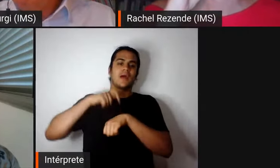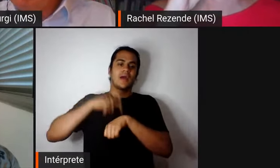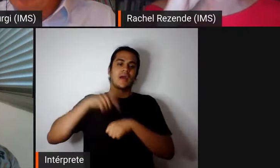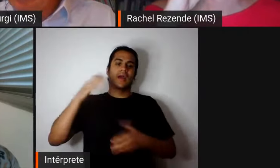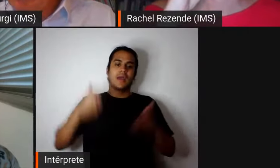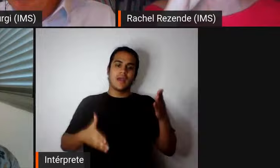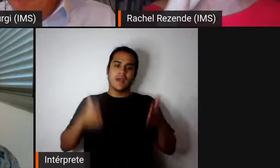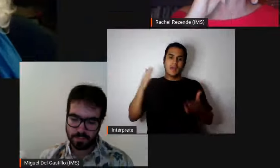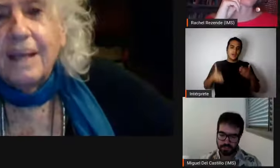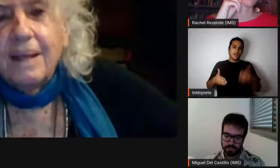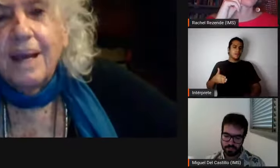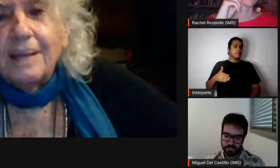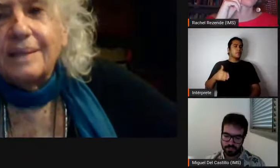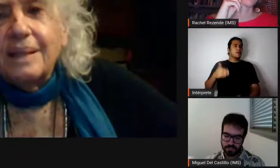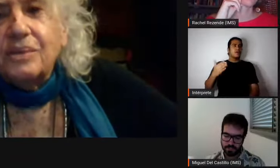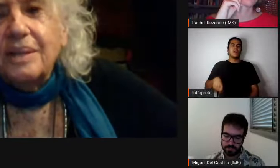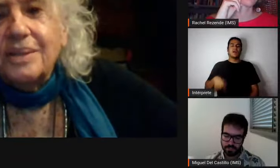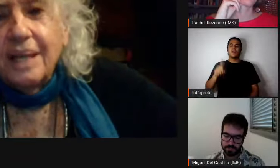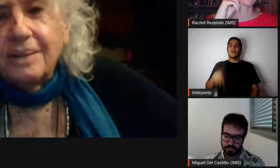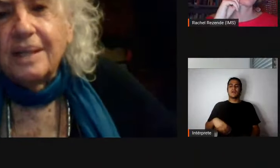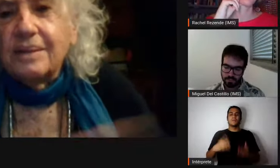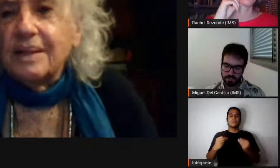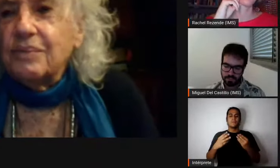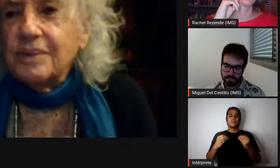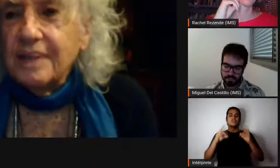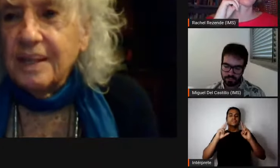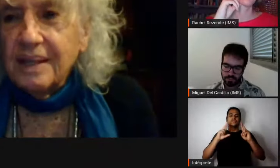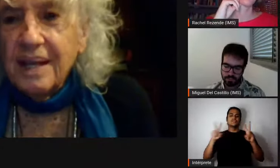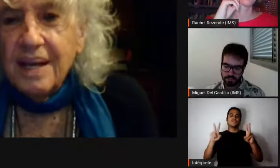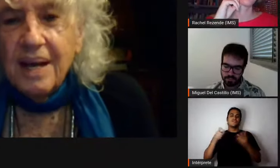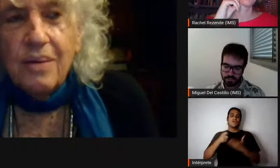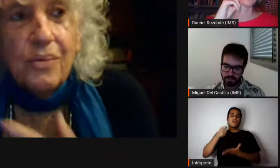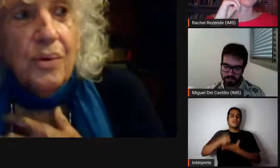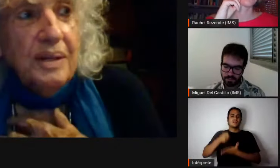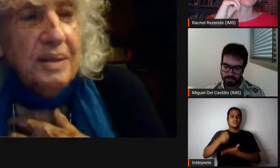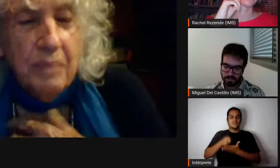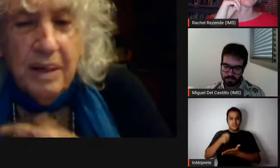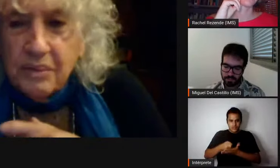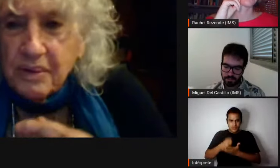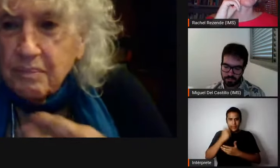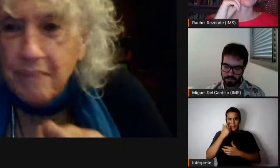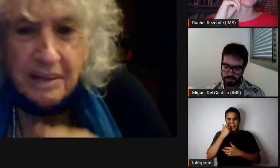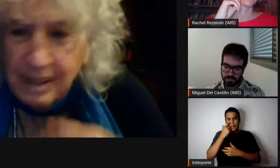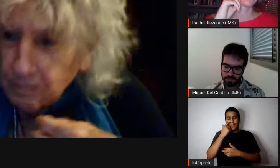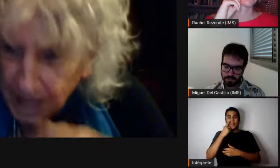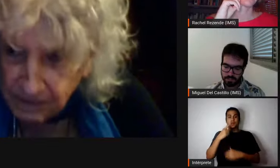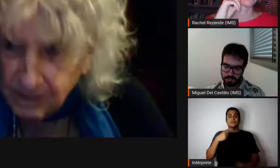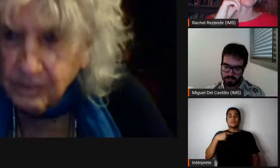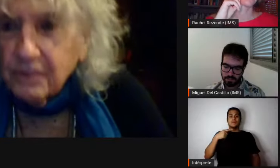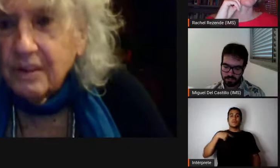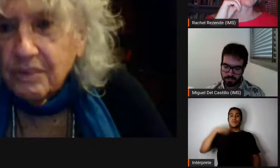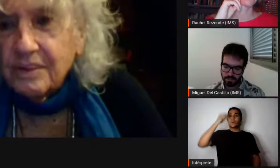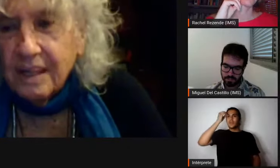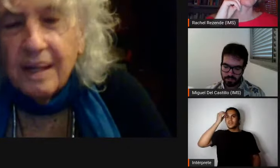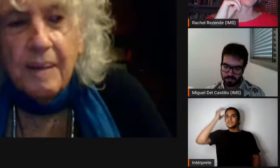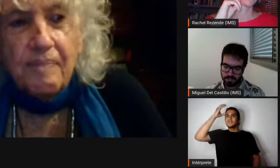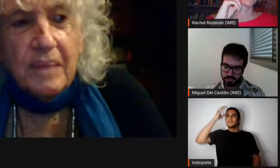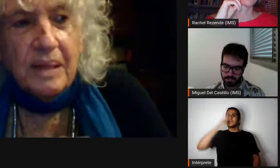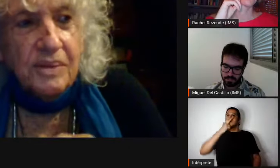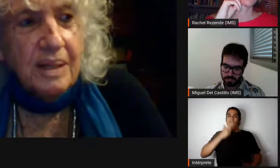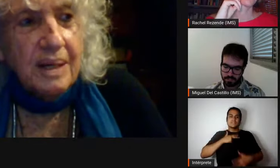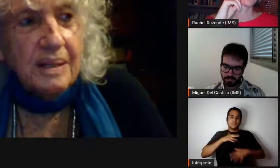tão diferente as exigências que você, o conhecimento matemático que